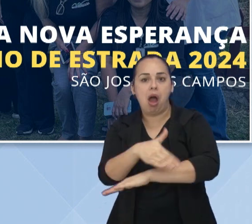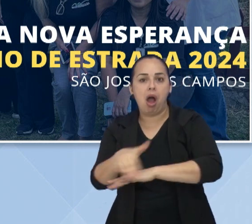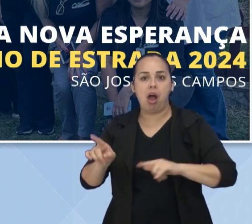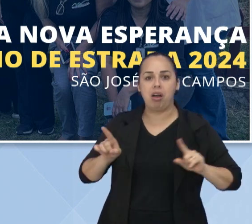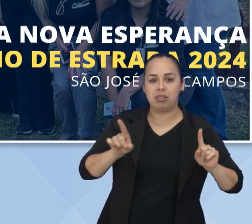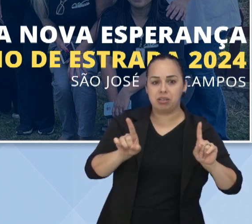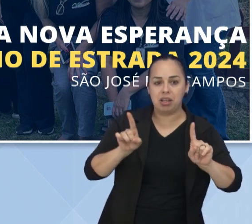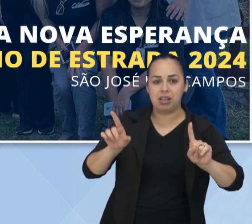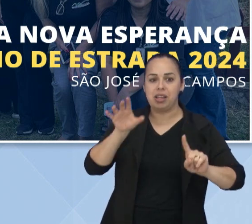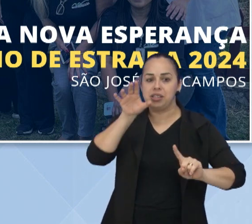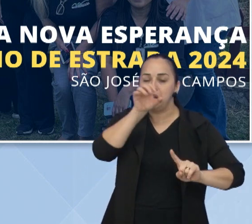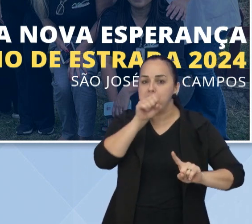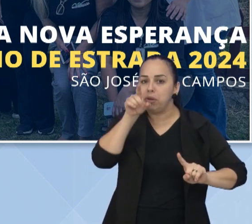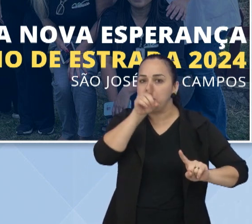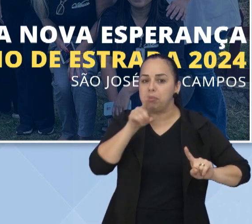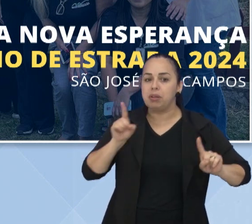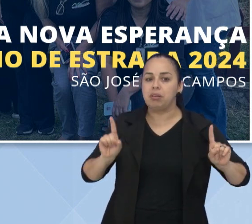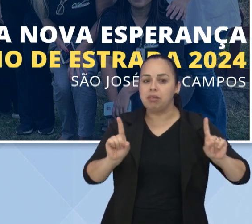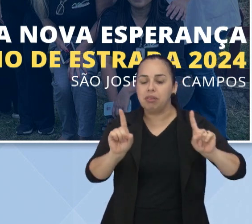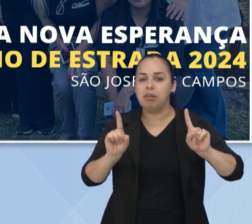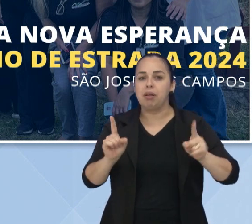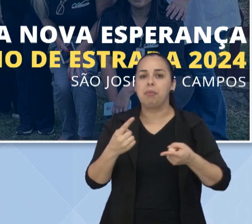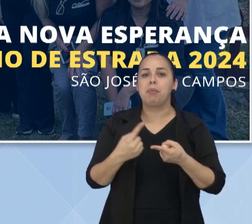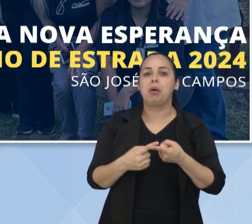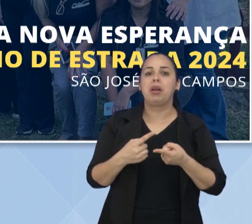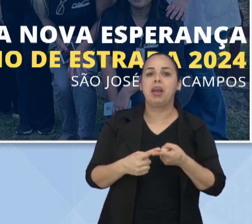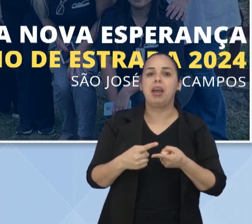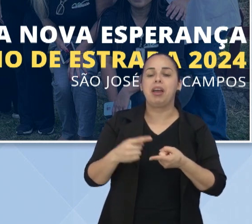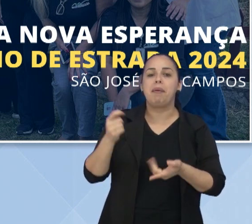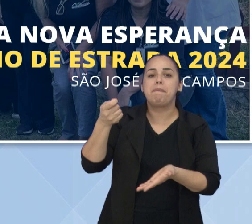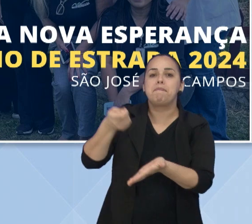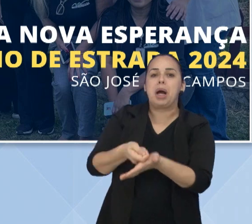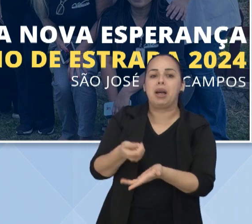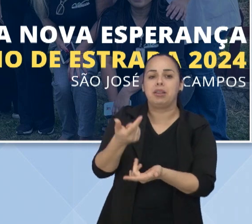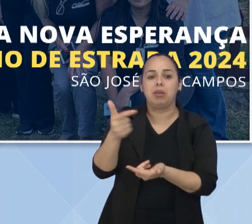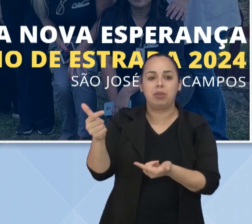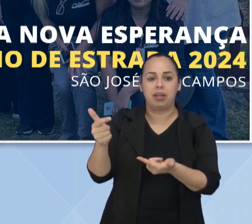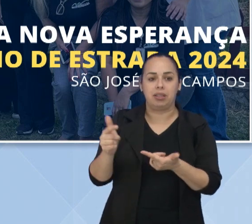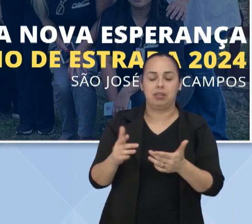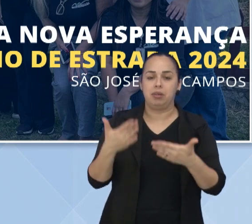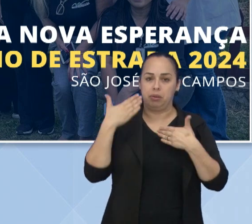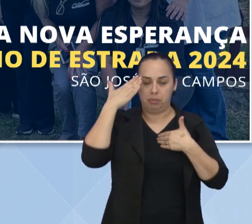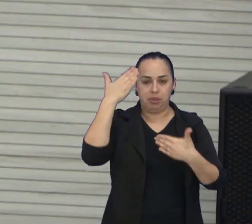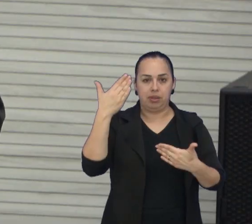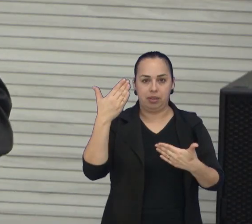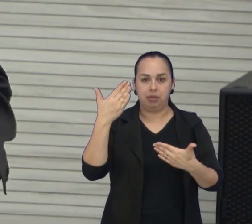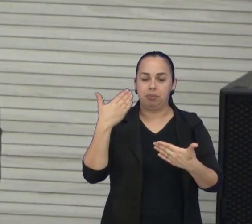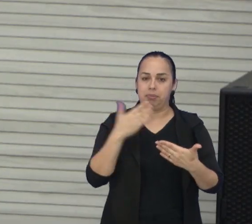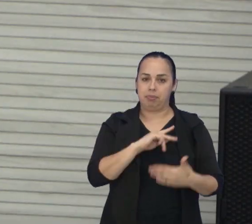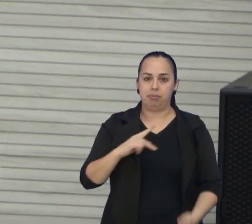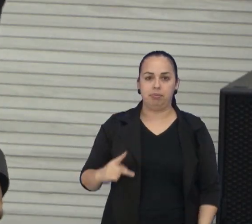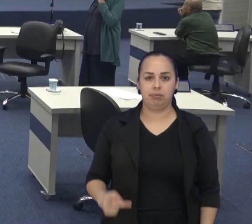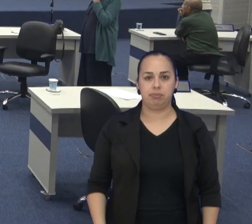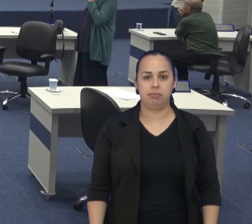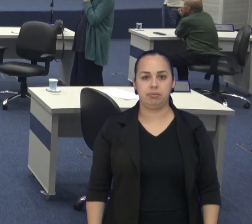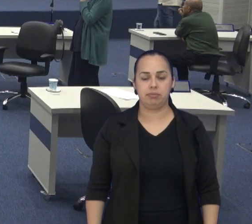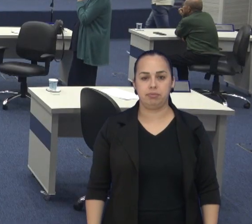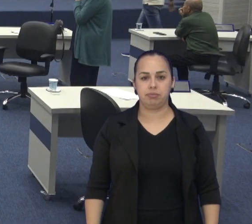neste final de semana por falta de pagamento e por exclusão de vagas. Obrigado, senhor presidente.